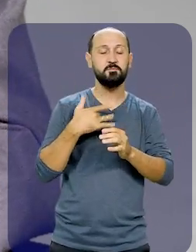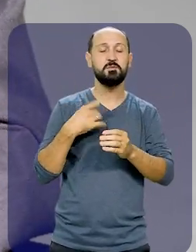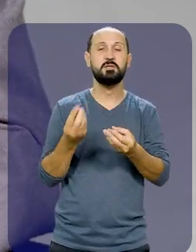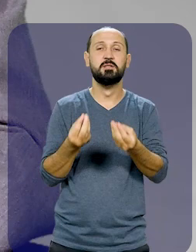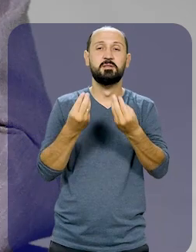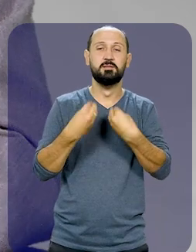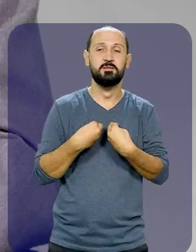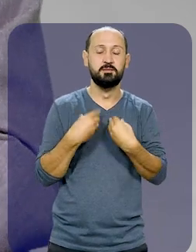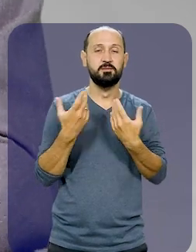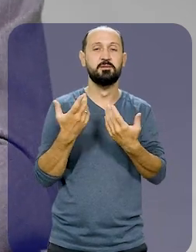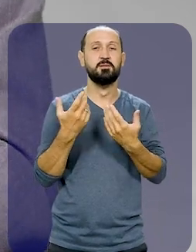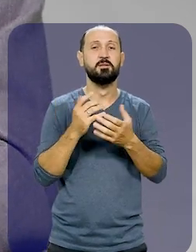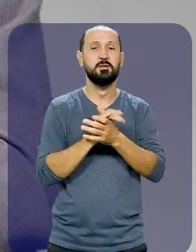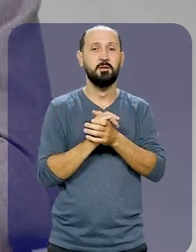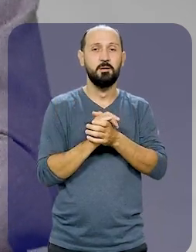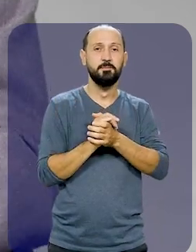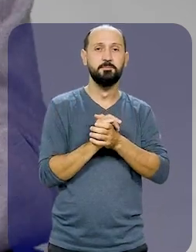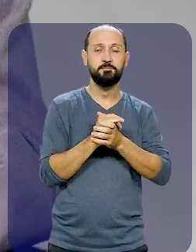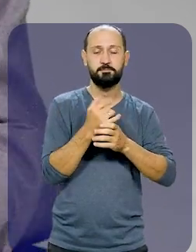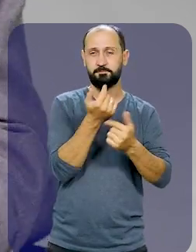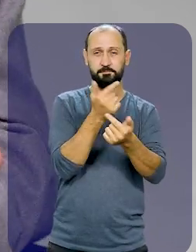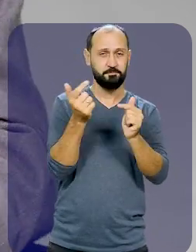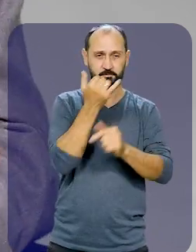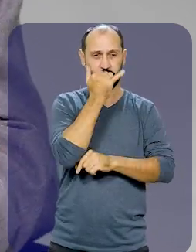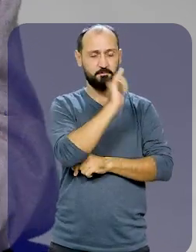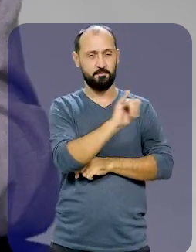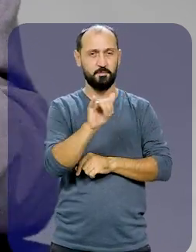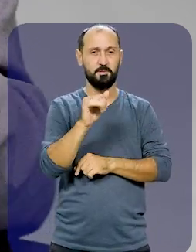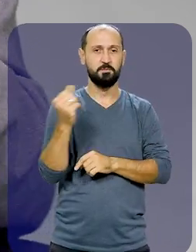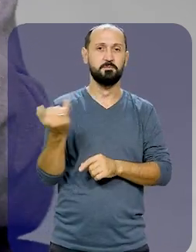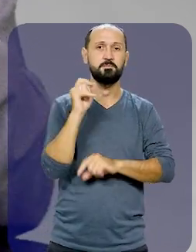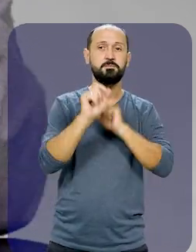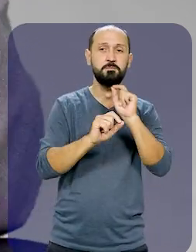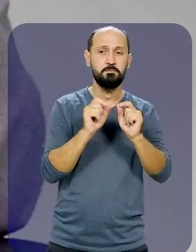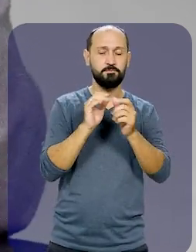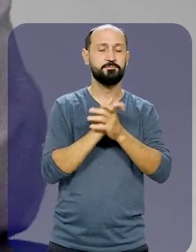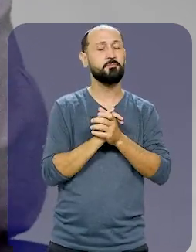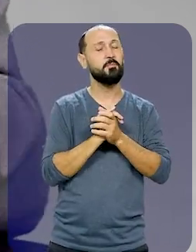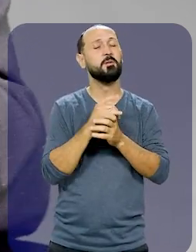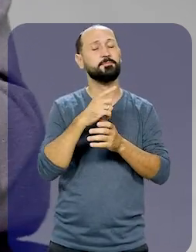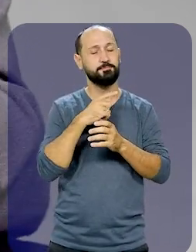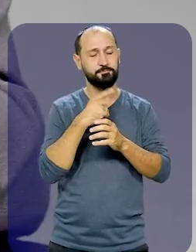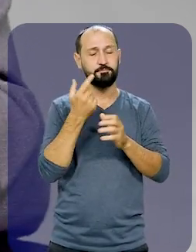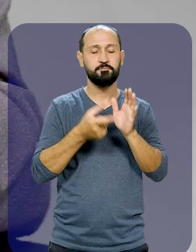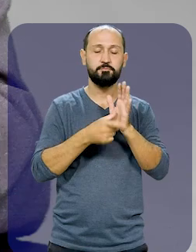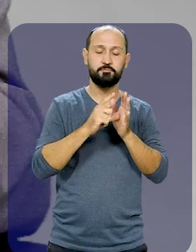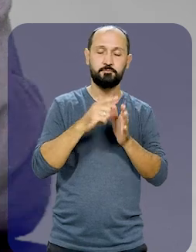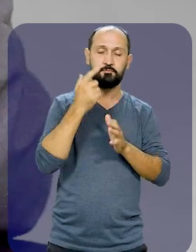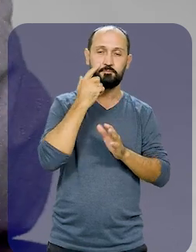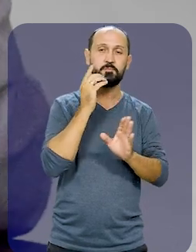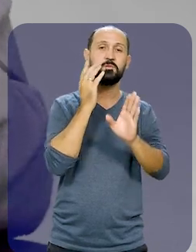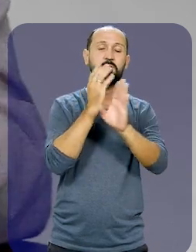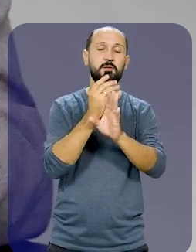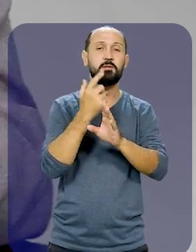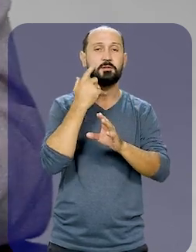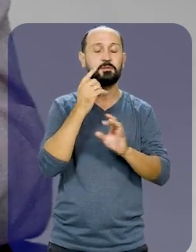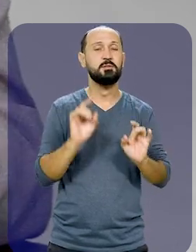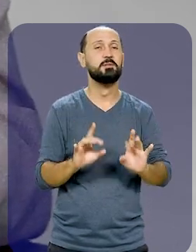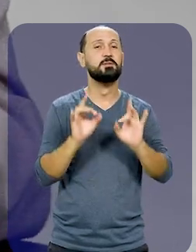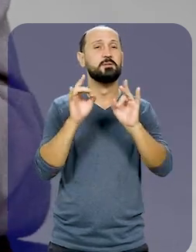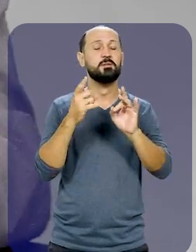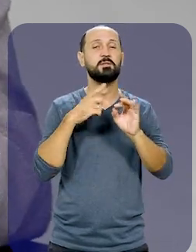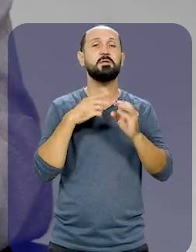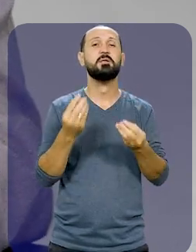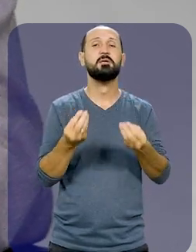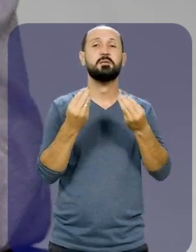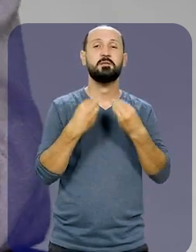você recebe medicação de alto custo, então não tem desculpa. O importante é ter o diagnóstico, procurar o